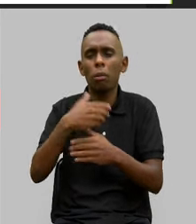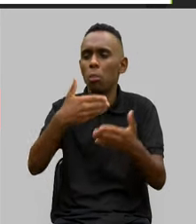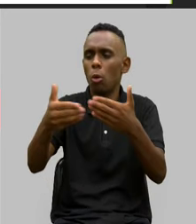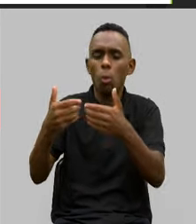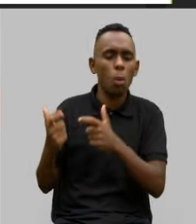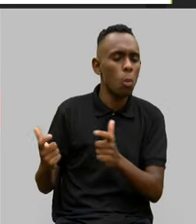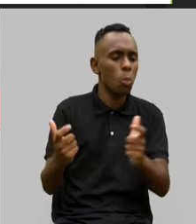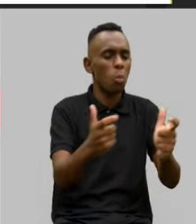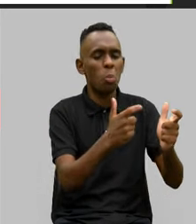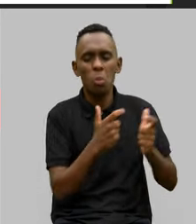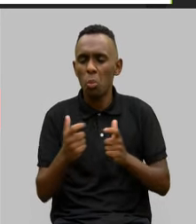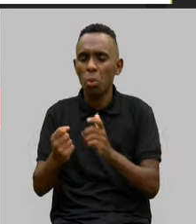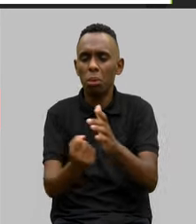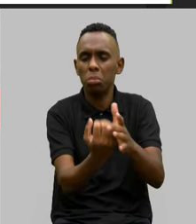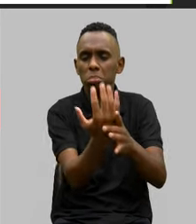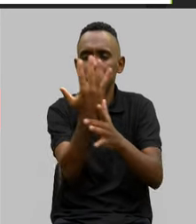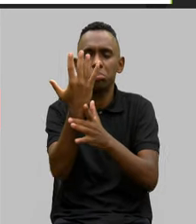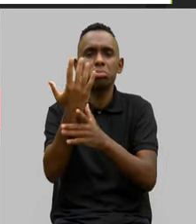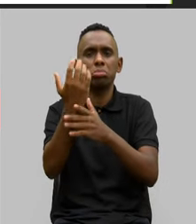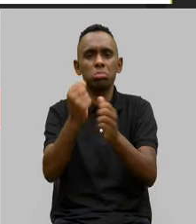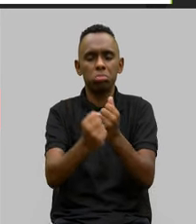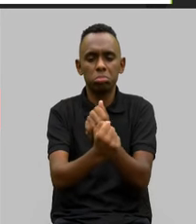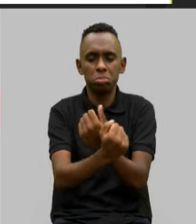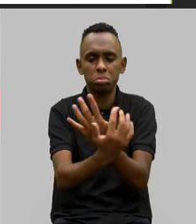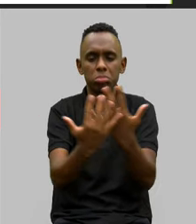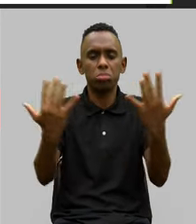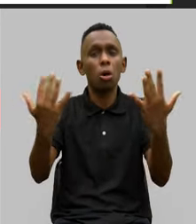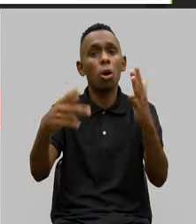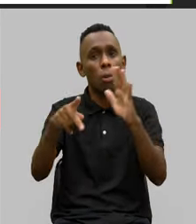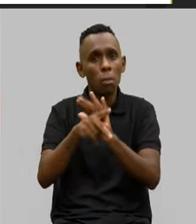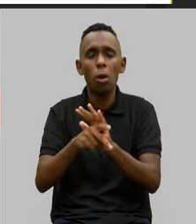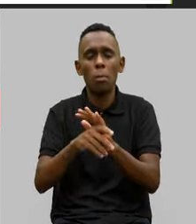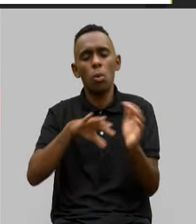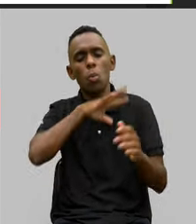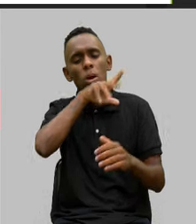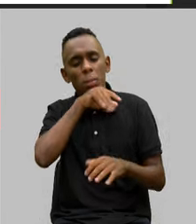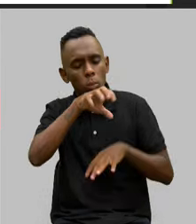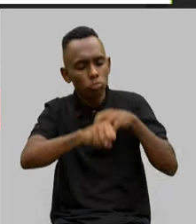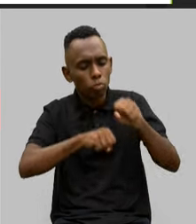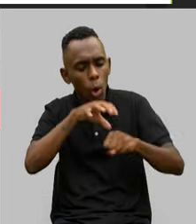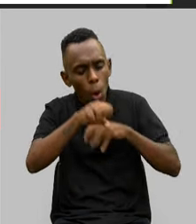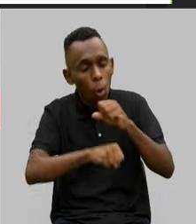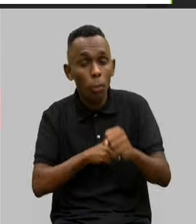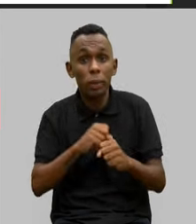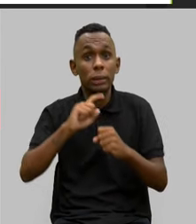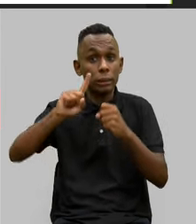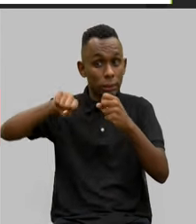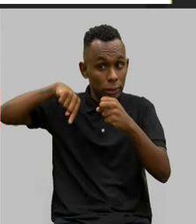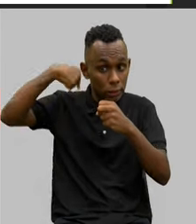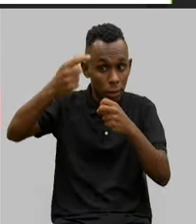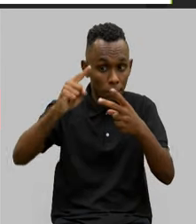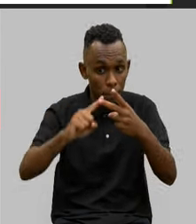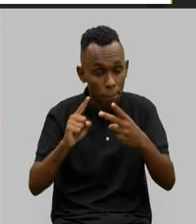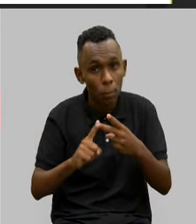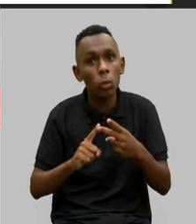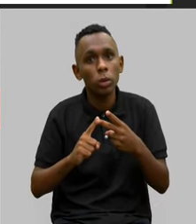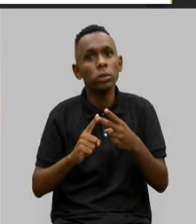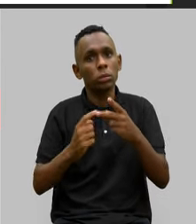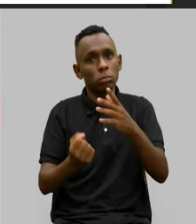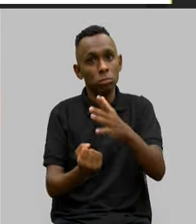lugar sendo multiplicada pela alimentação animal depois disso como a planta